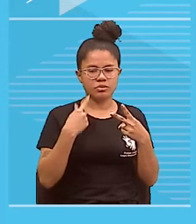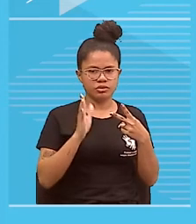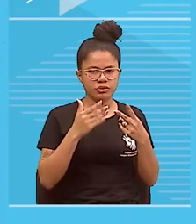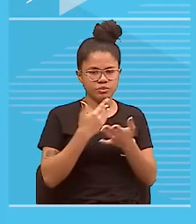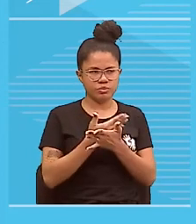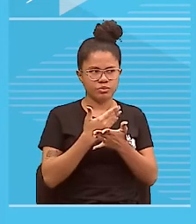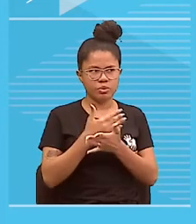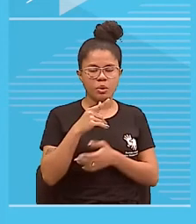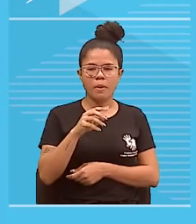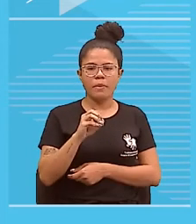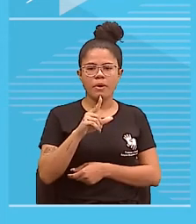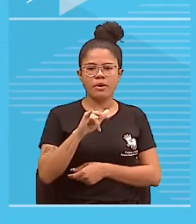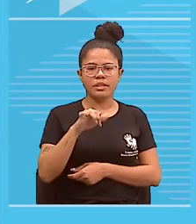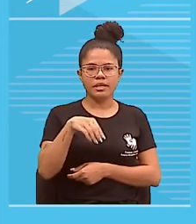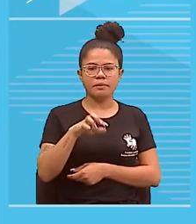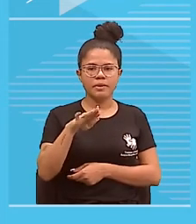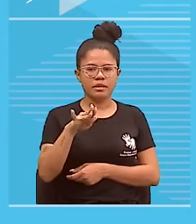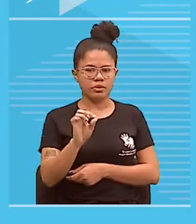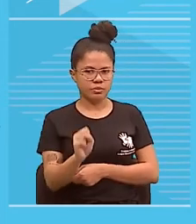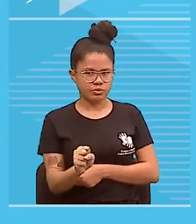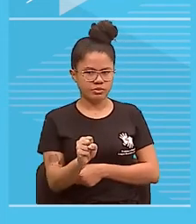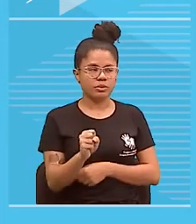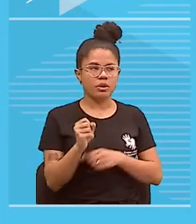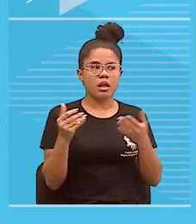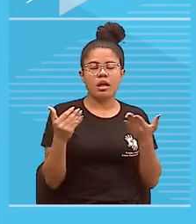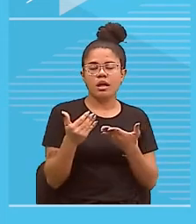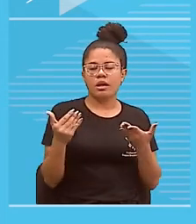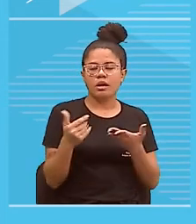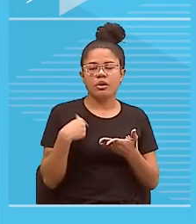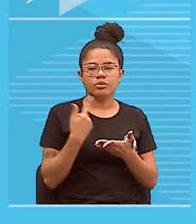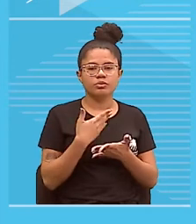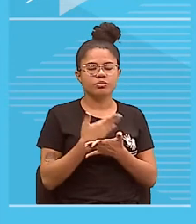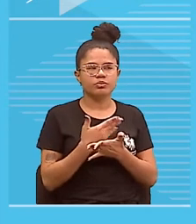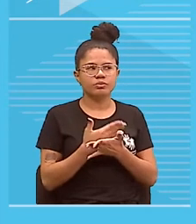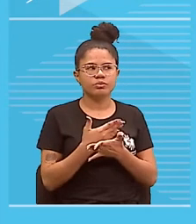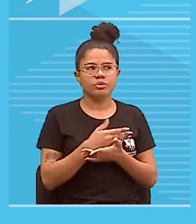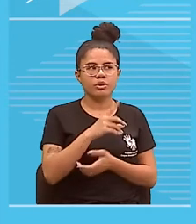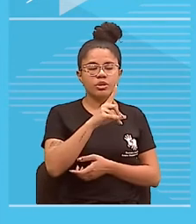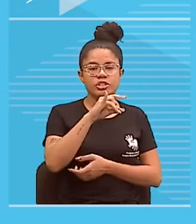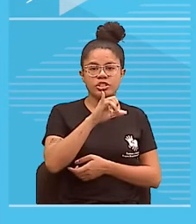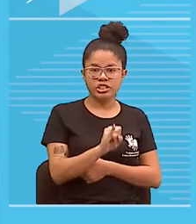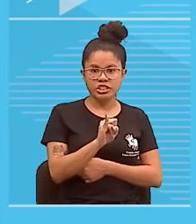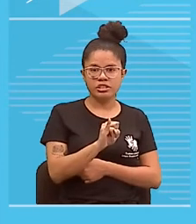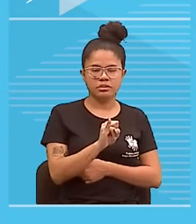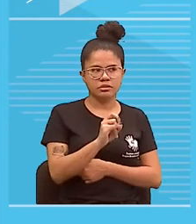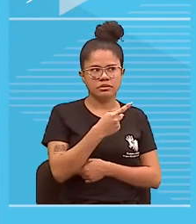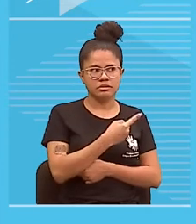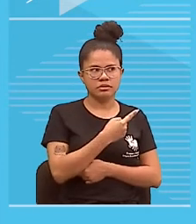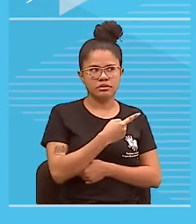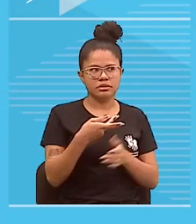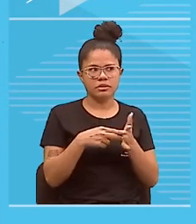né bom Então veja bem aqui se eu tô te dizendo dissacarídeos